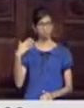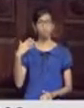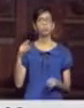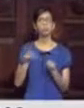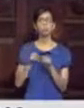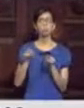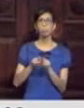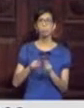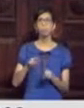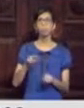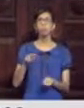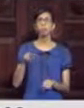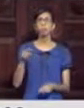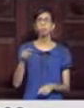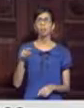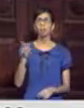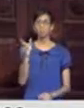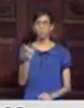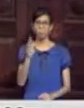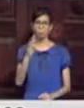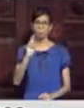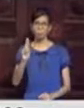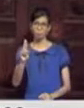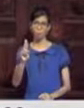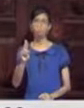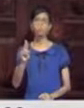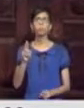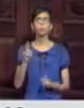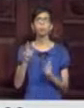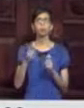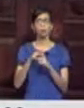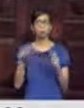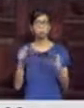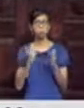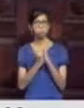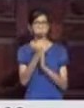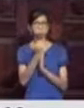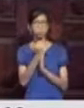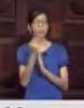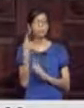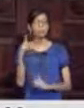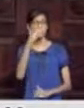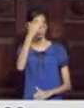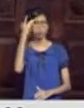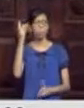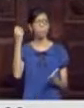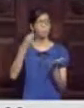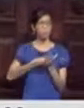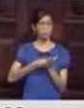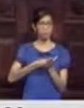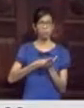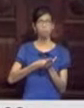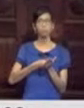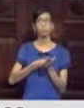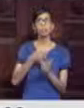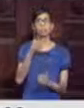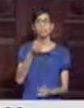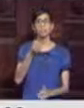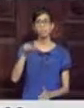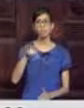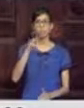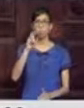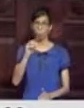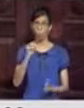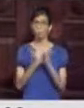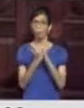limitando o bilhete único, aumentando o que o usuário vai ter que pagar de R$ 6,50 para